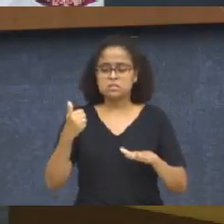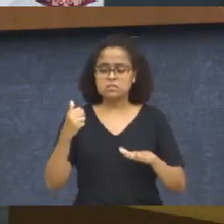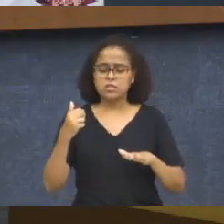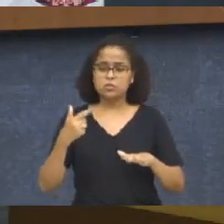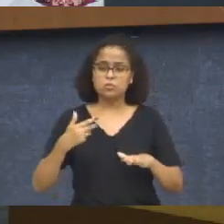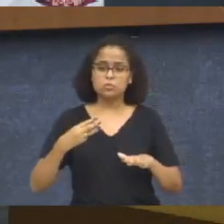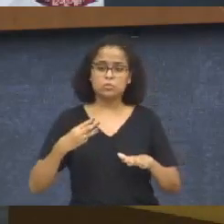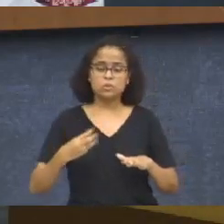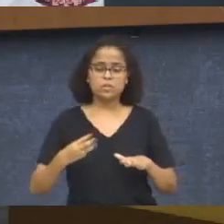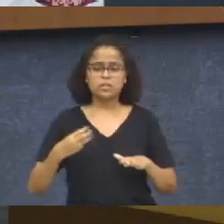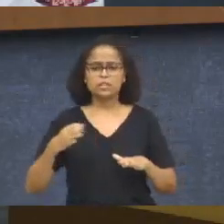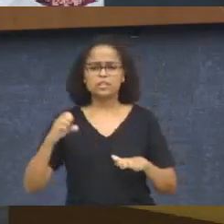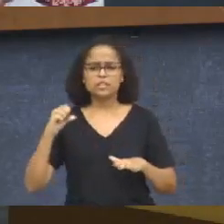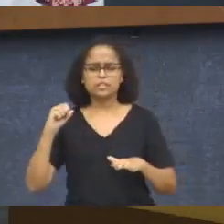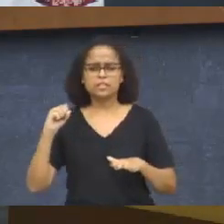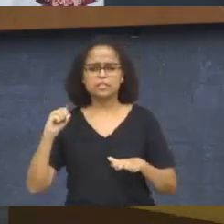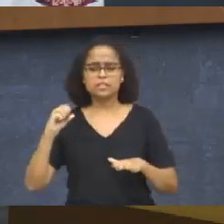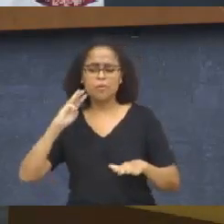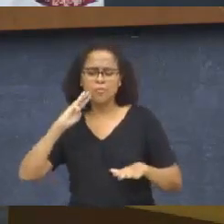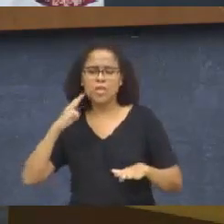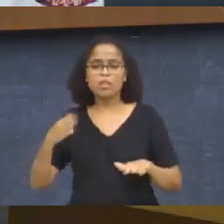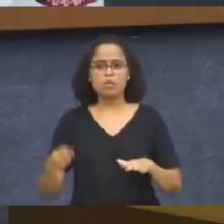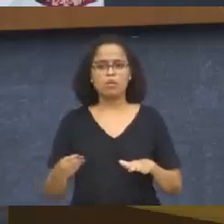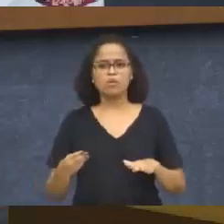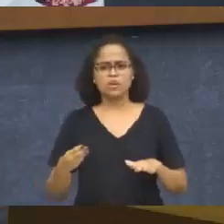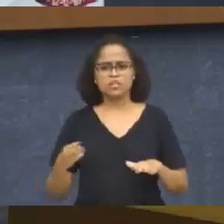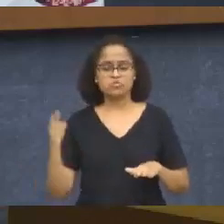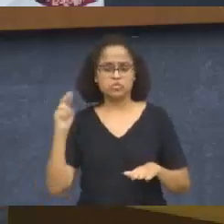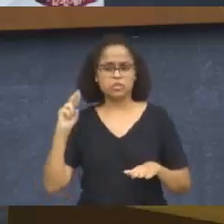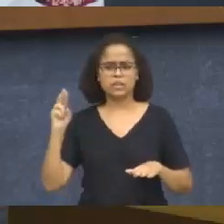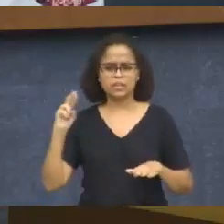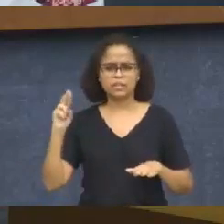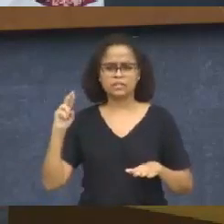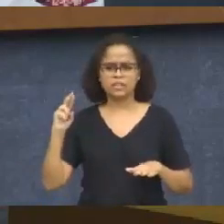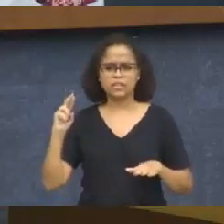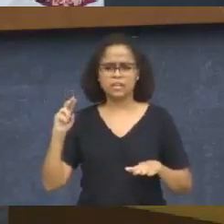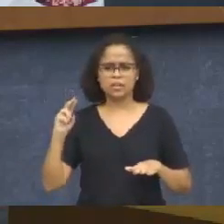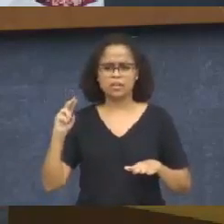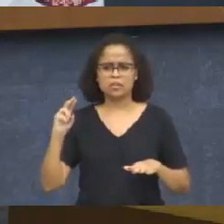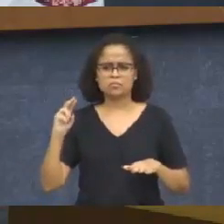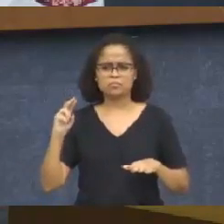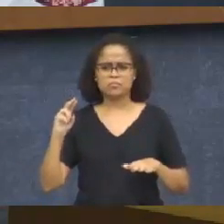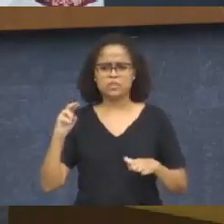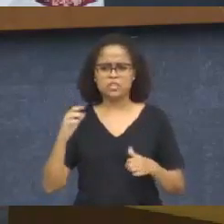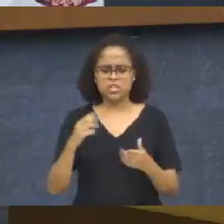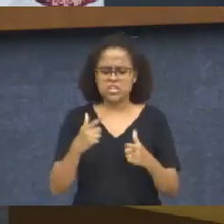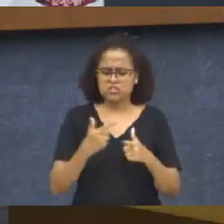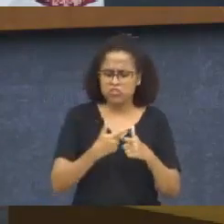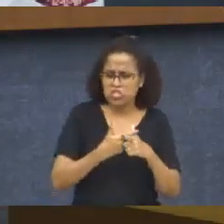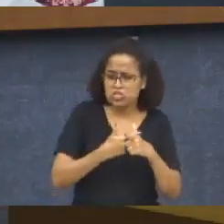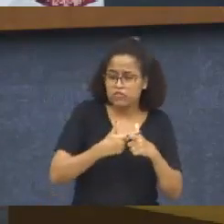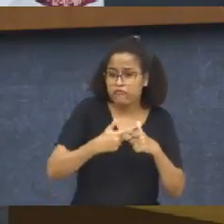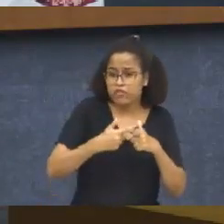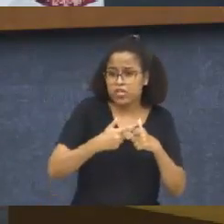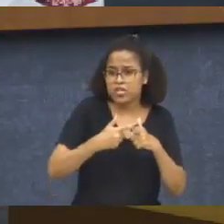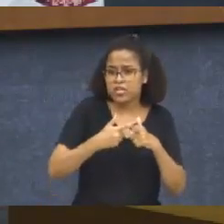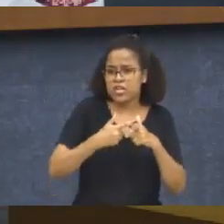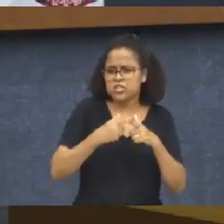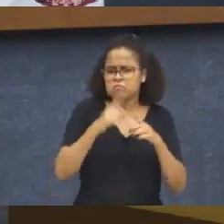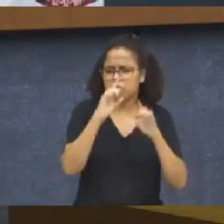reais, dividido para os 41 vereadores poderem fazer as suas emendas e melhorar a cidade.